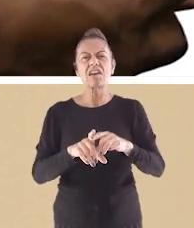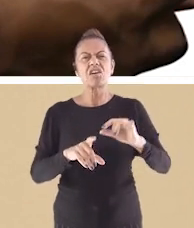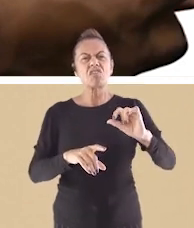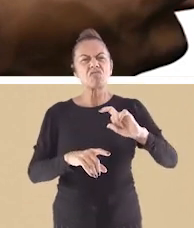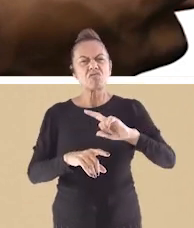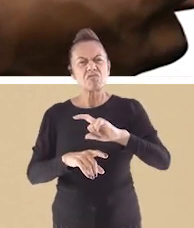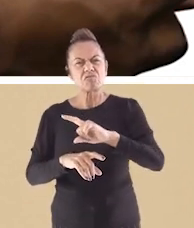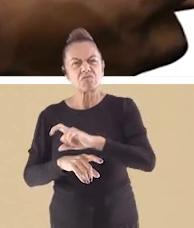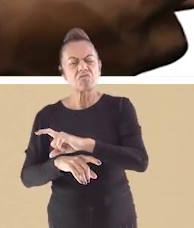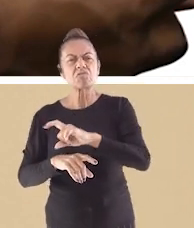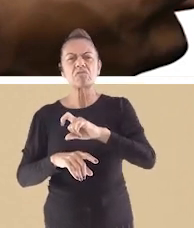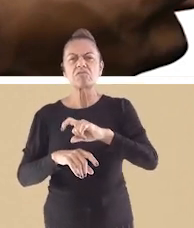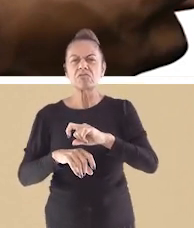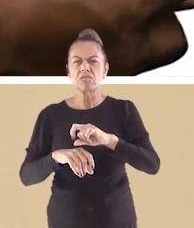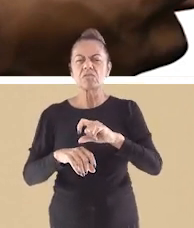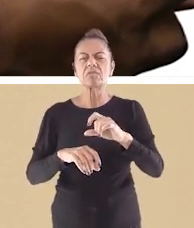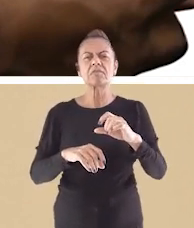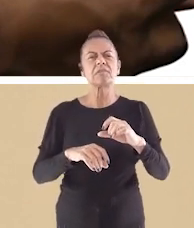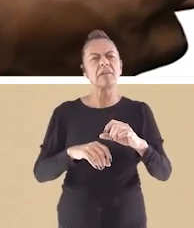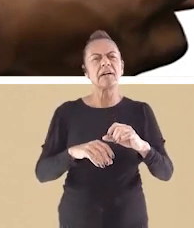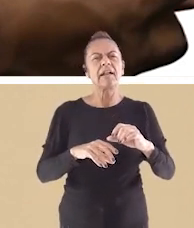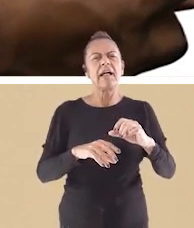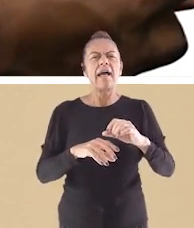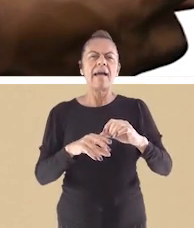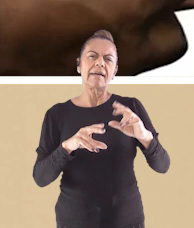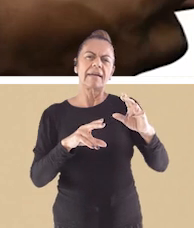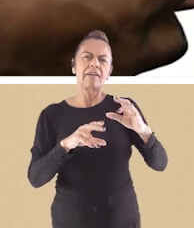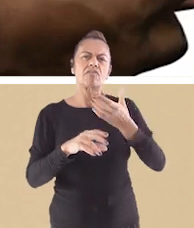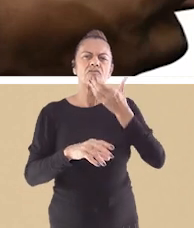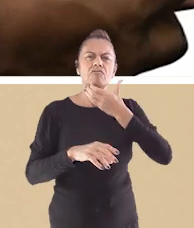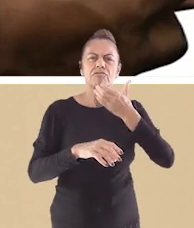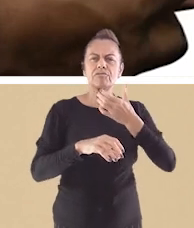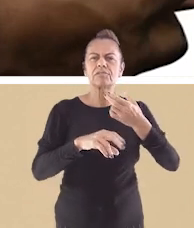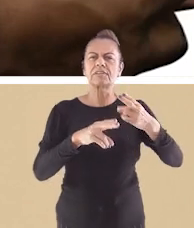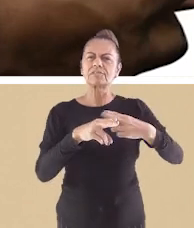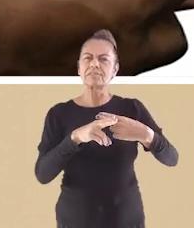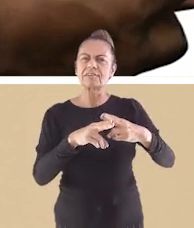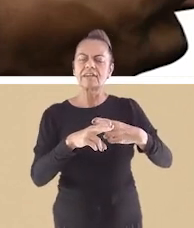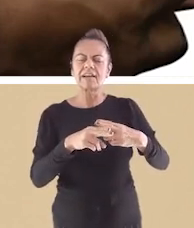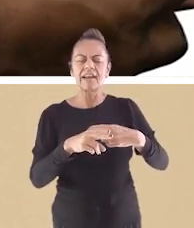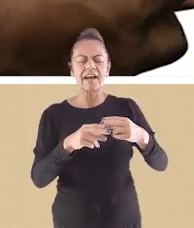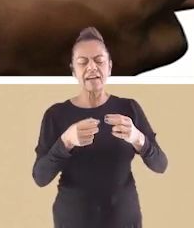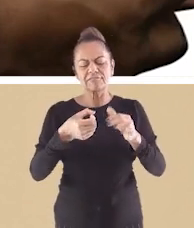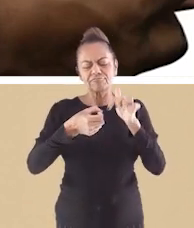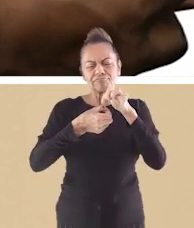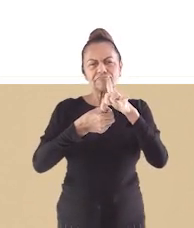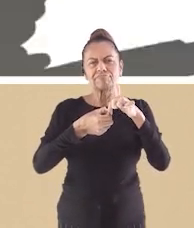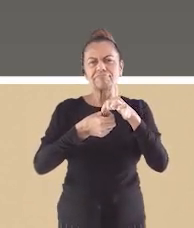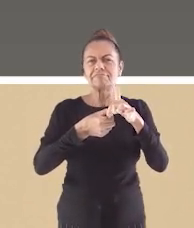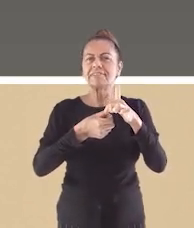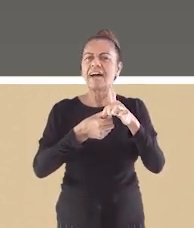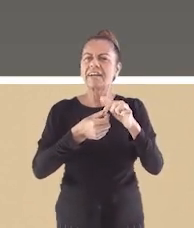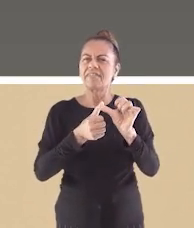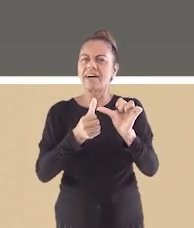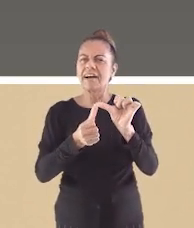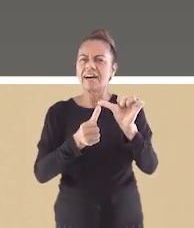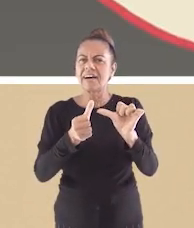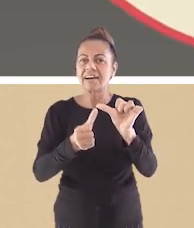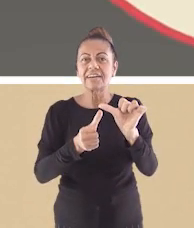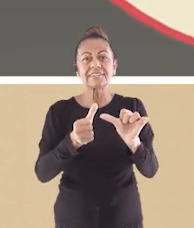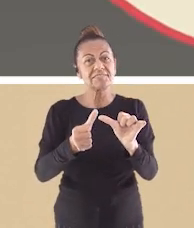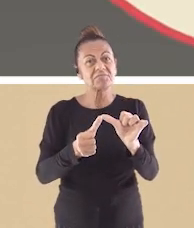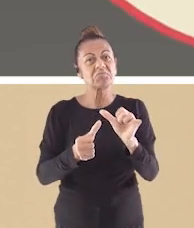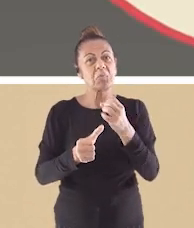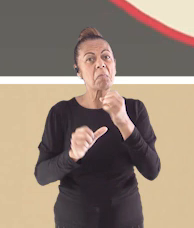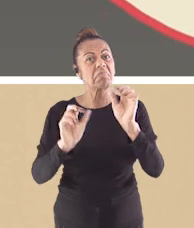bactérias mastigam o cacau, suavizando o sabor amargo dos polifenóis e ajudando a criar o complexo e saboroso gosto do chocolate. Já com relação ao queijo,